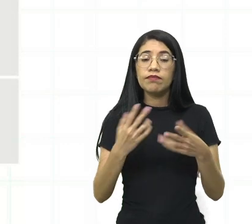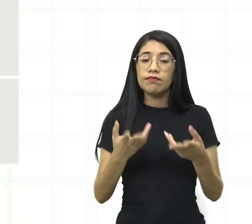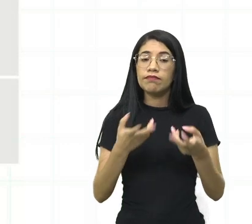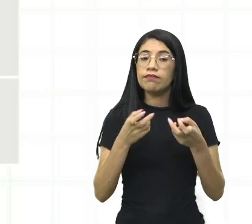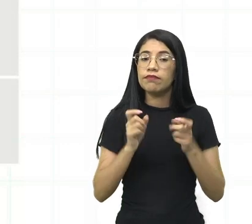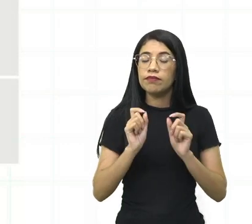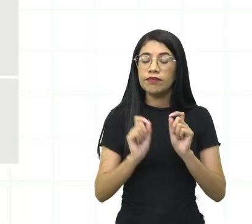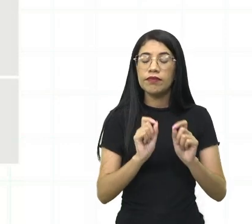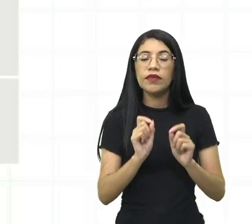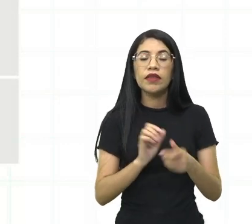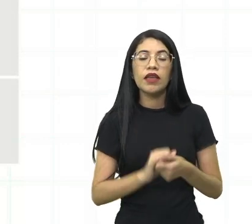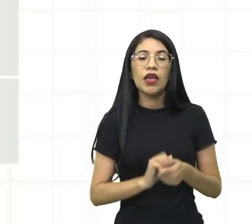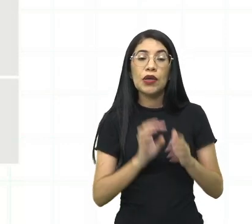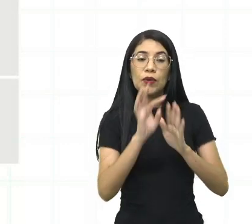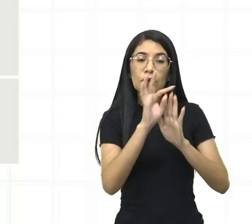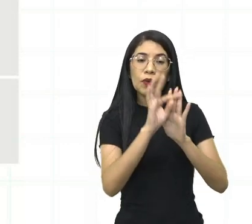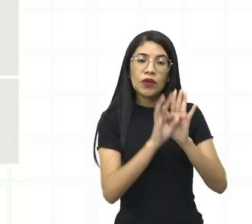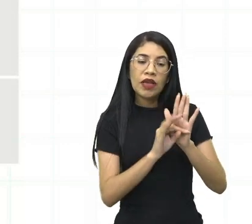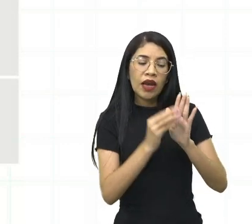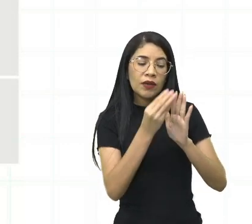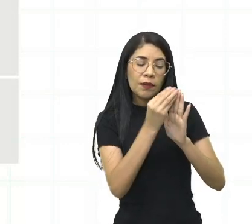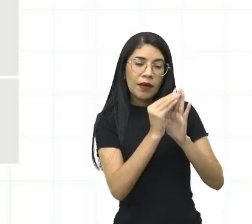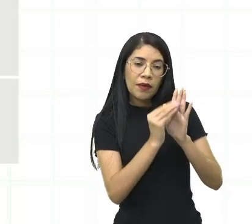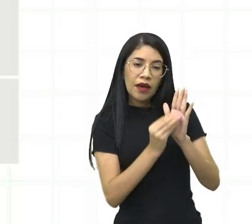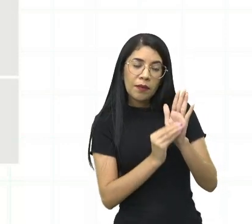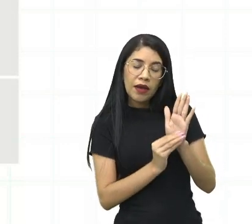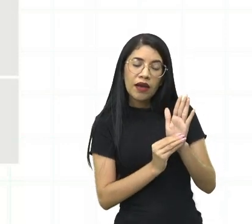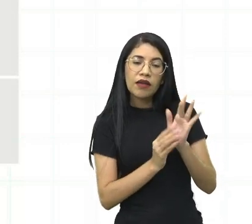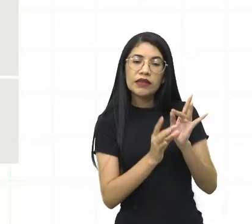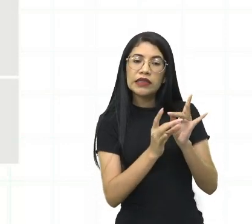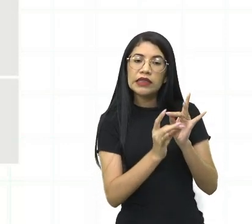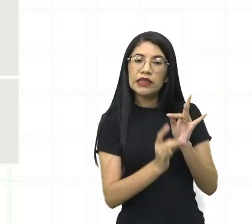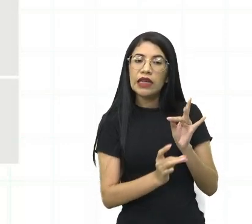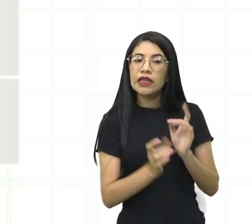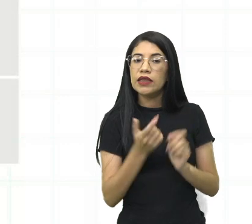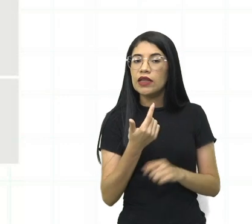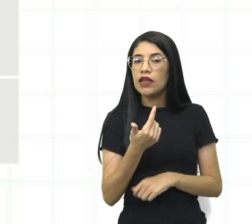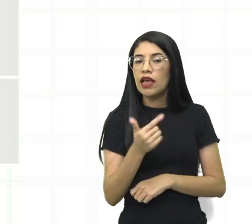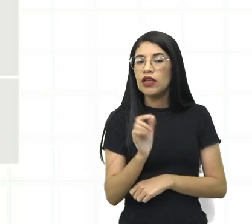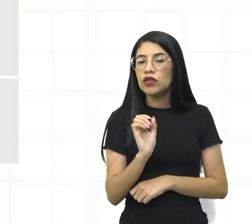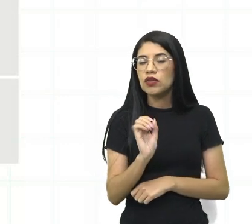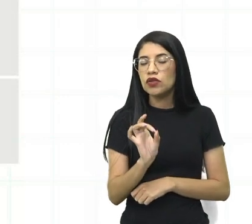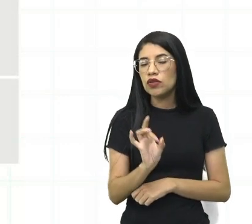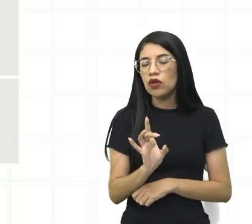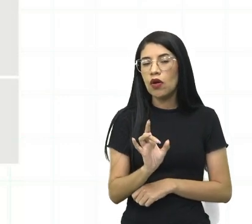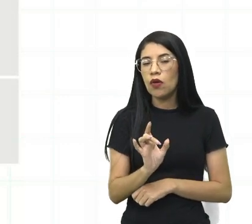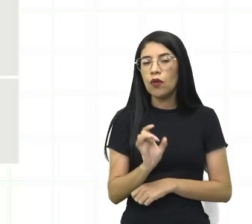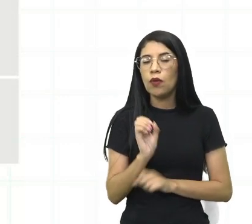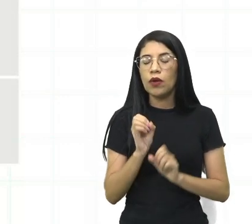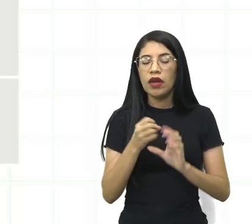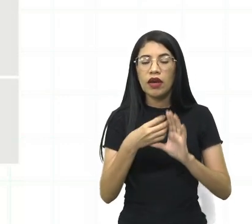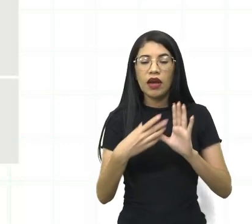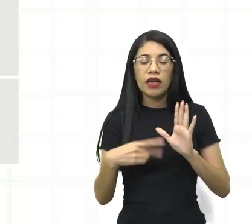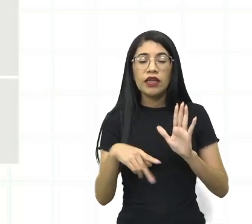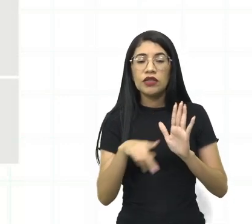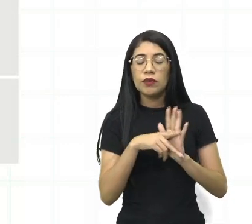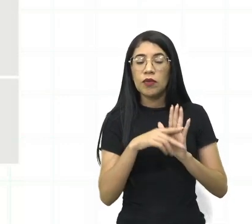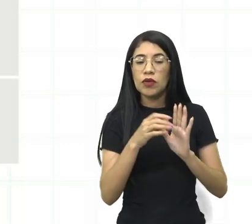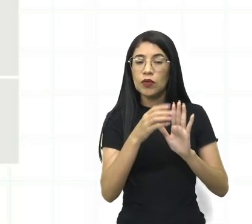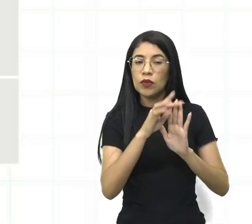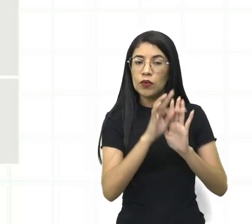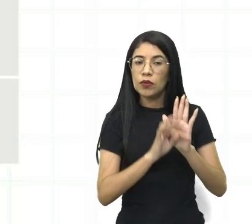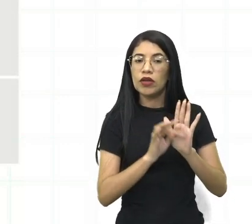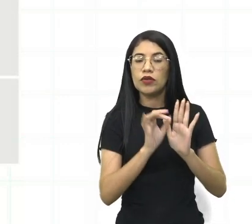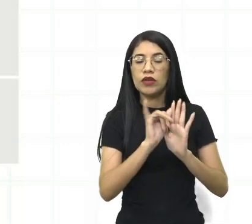viu, gente, que um único texto não vai ter somente 100% característica dele, né?